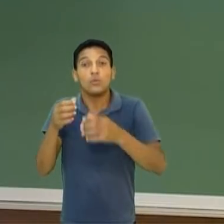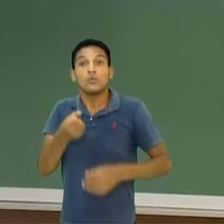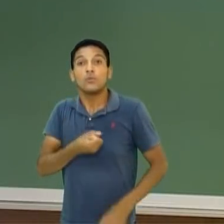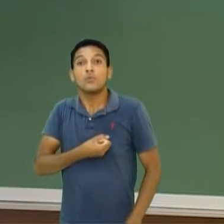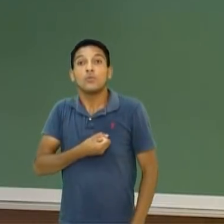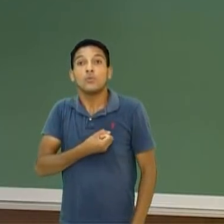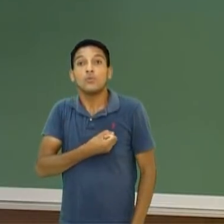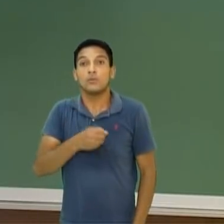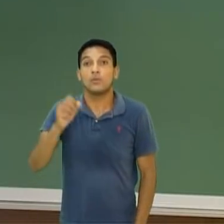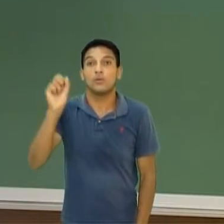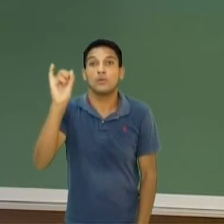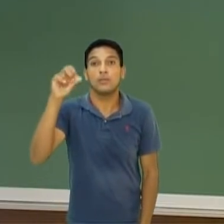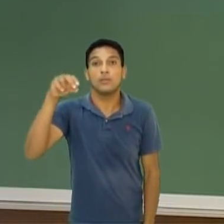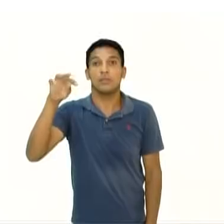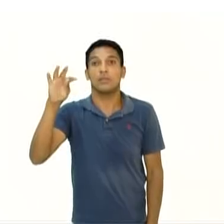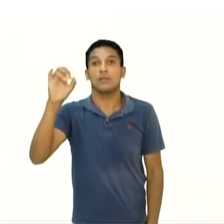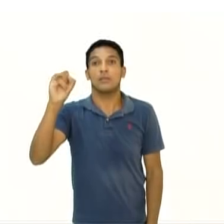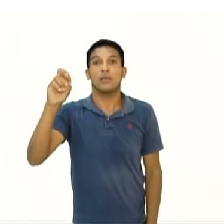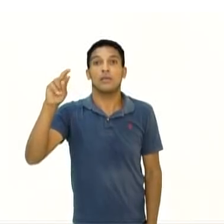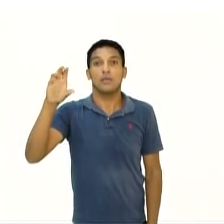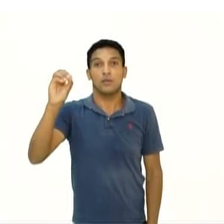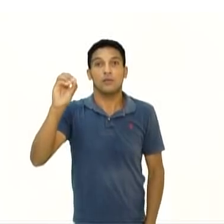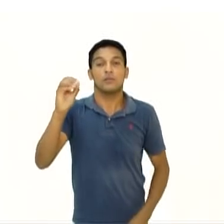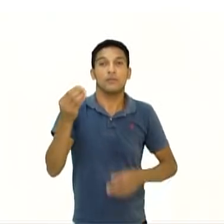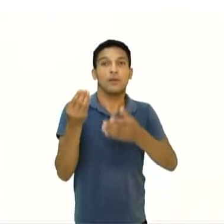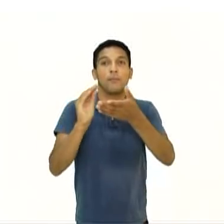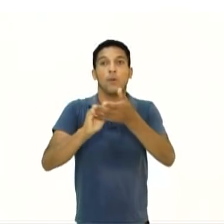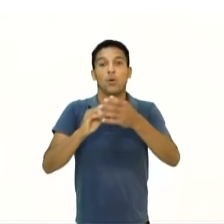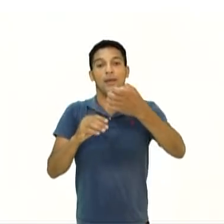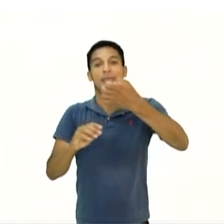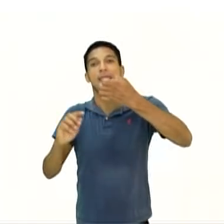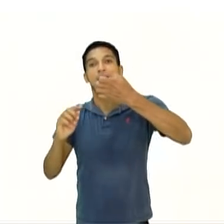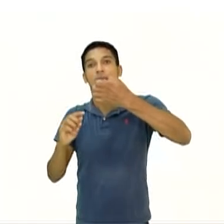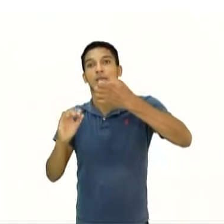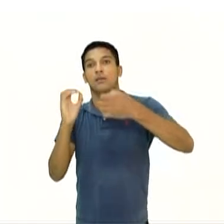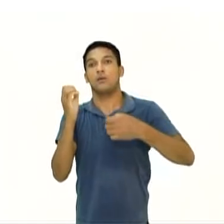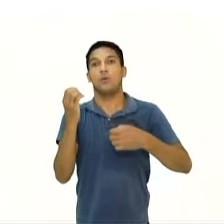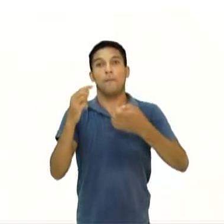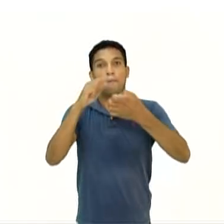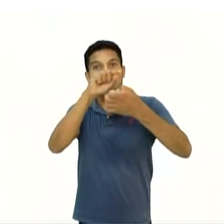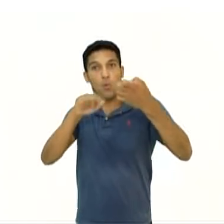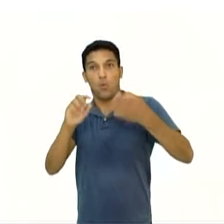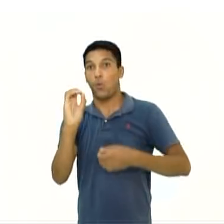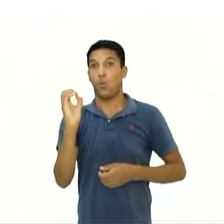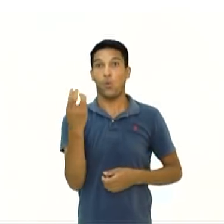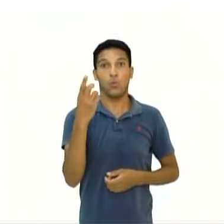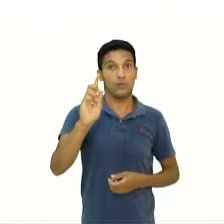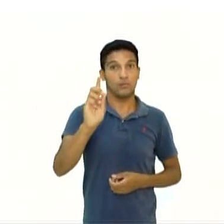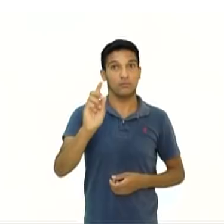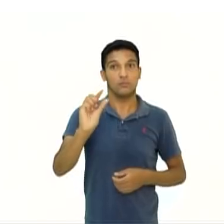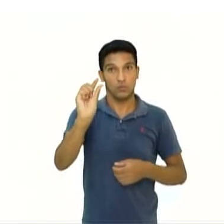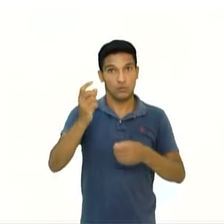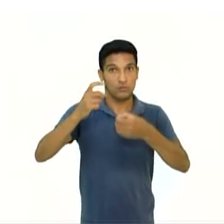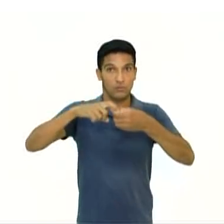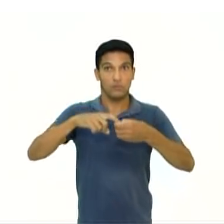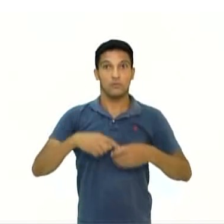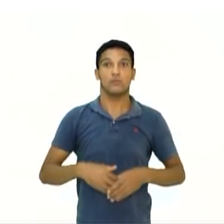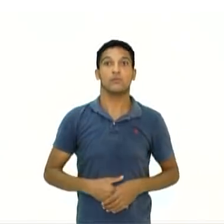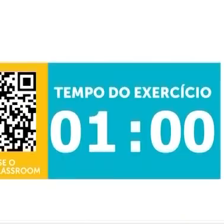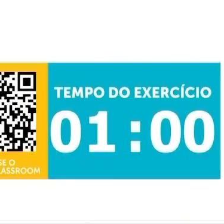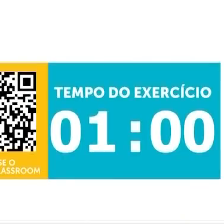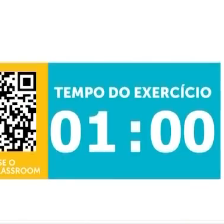parei no 15 e aqui tem ali o 20, mas desde que você tenha causado a ideia da sequência